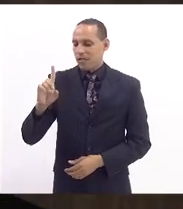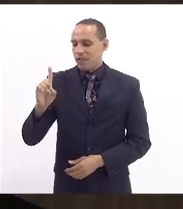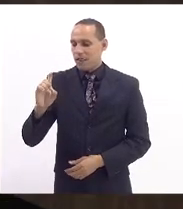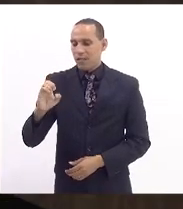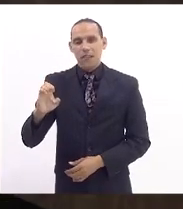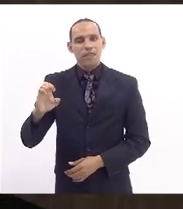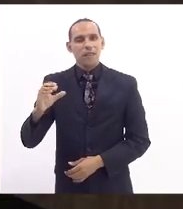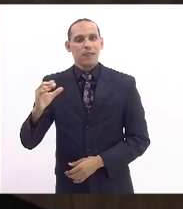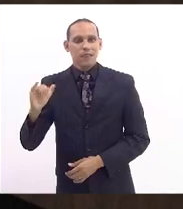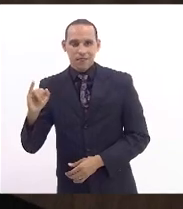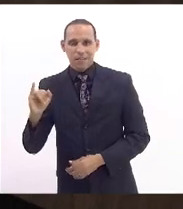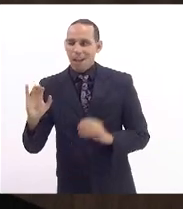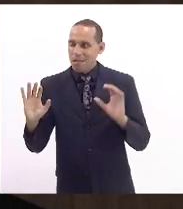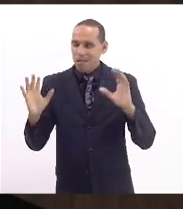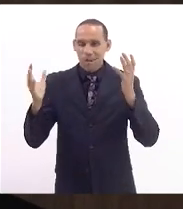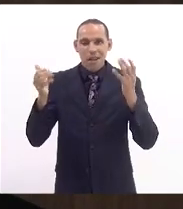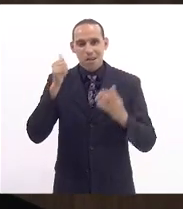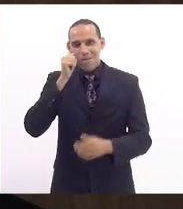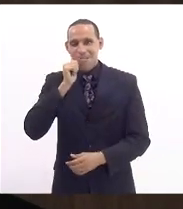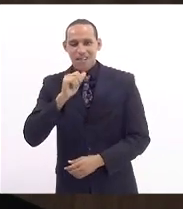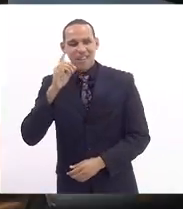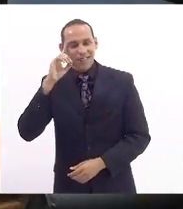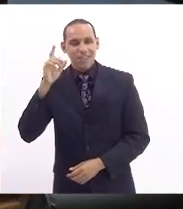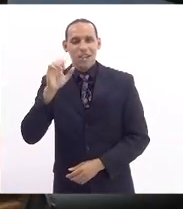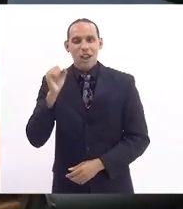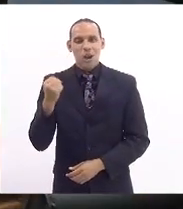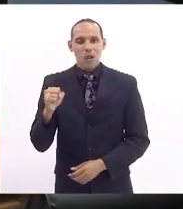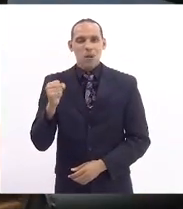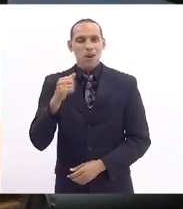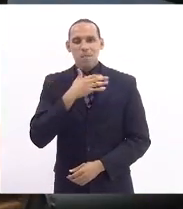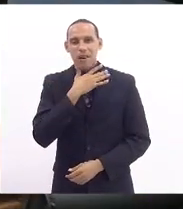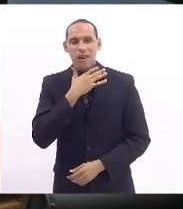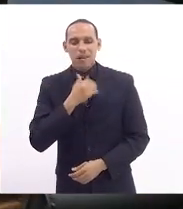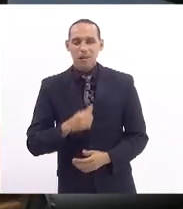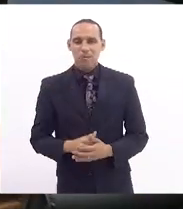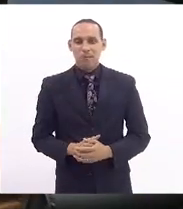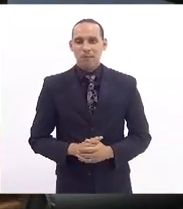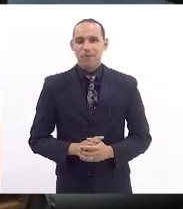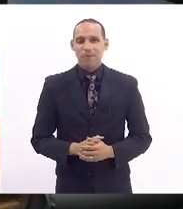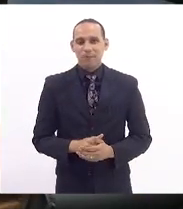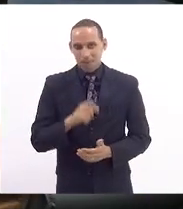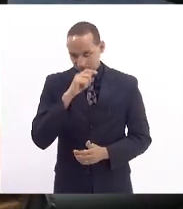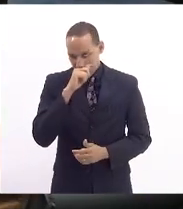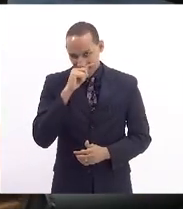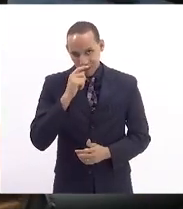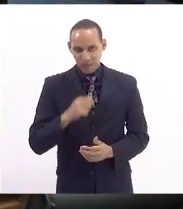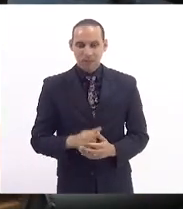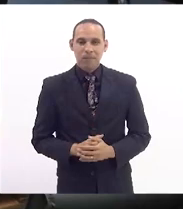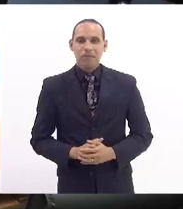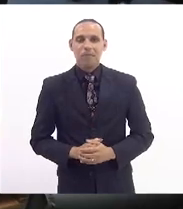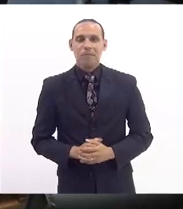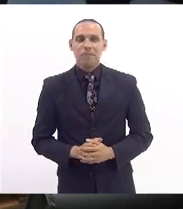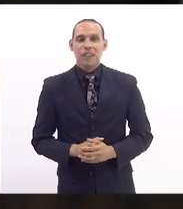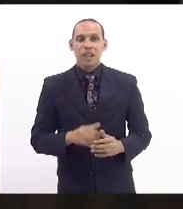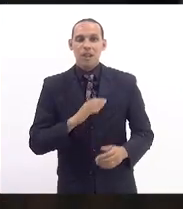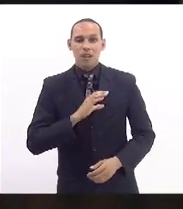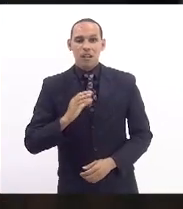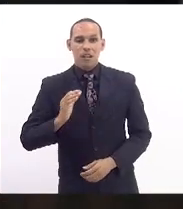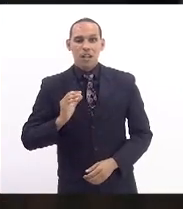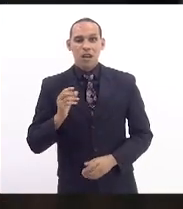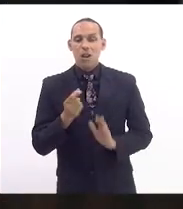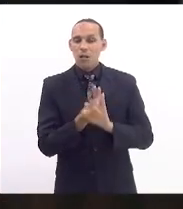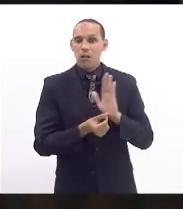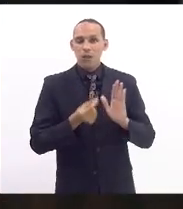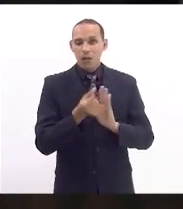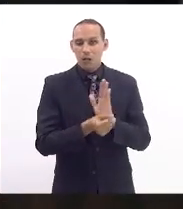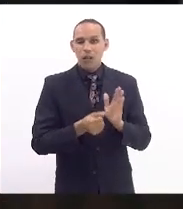celebração as mulheres por ocasião de 18 Março a o canal rádio pela comissão de orçamento